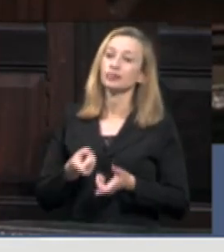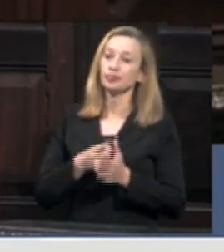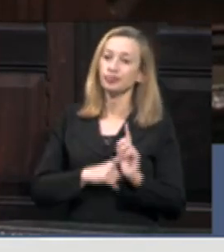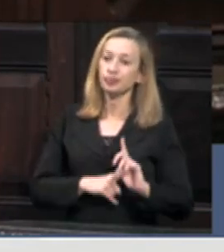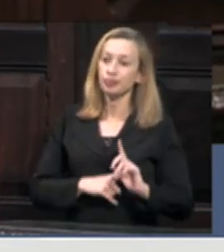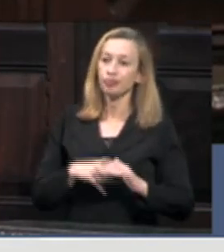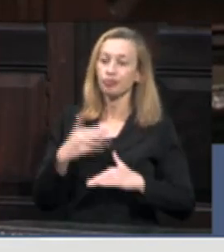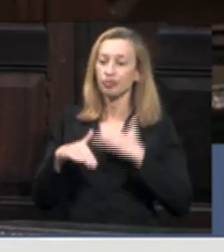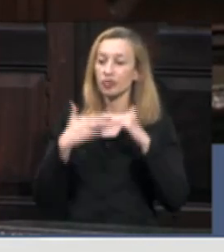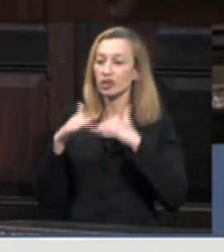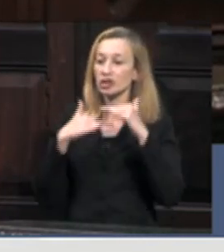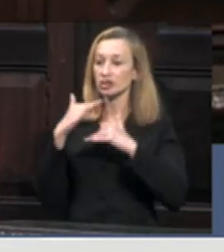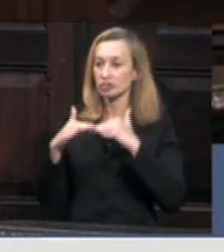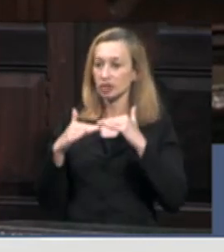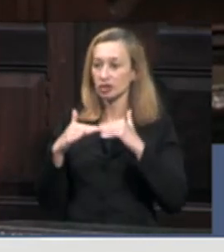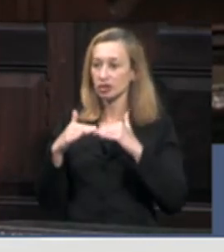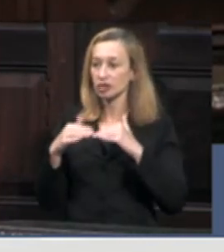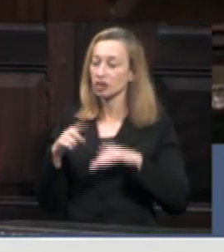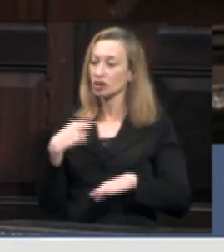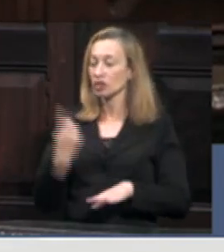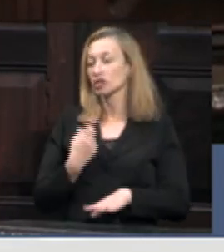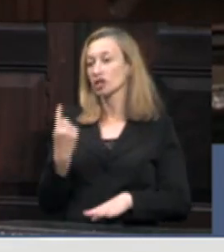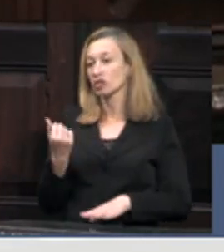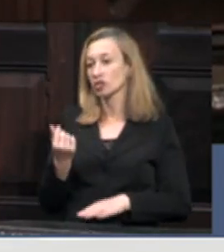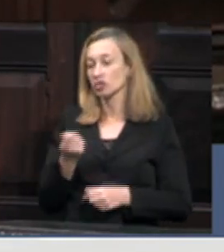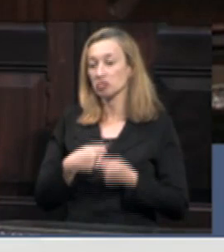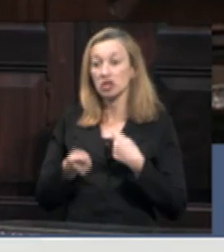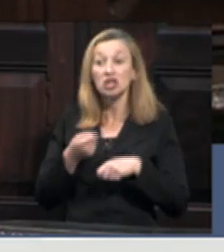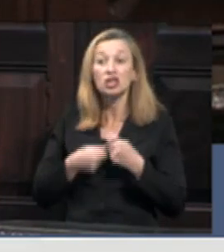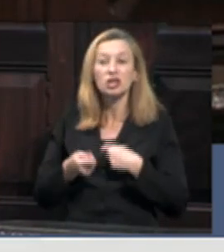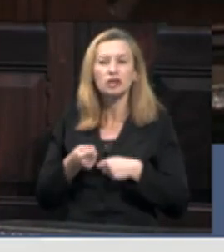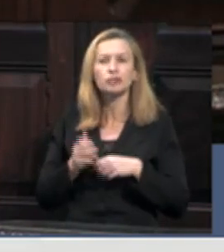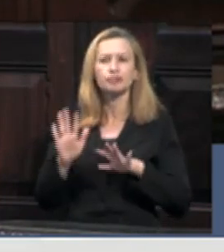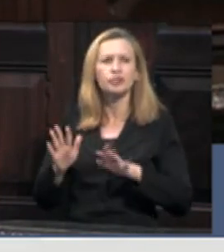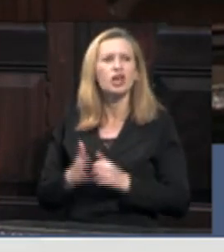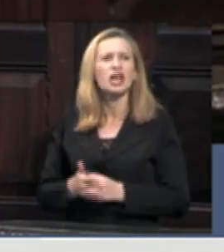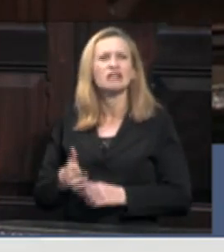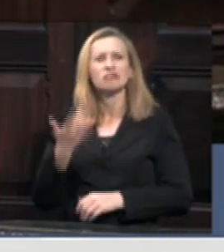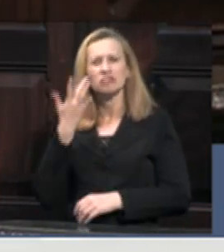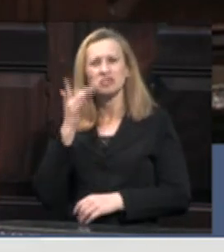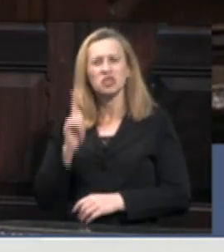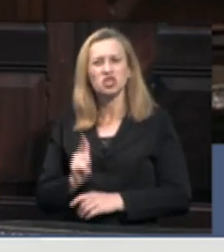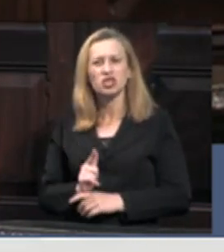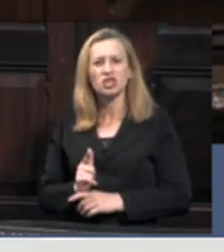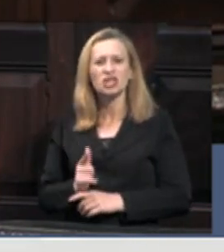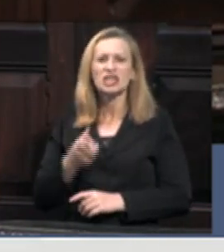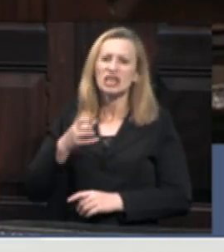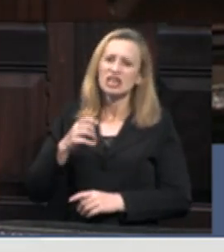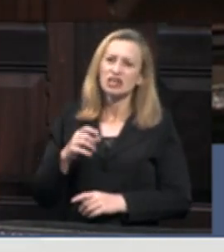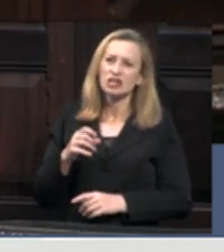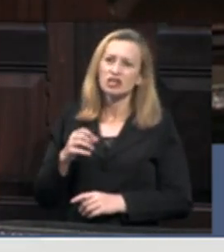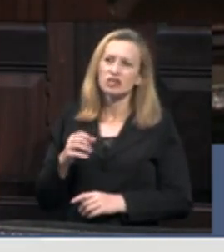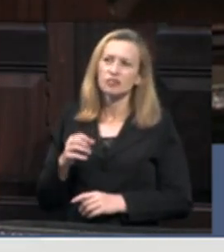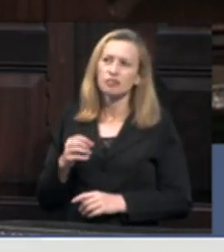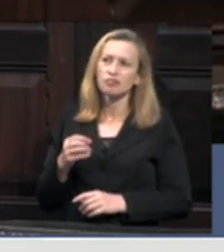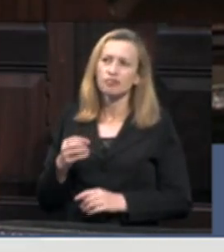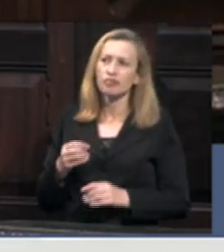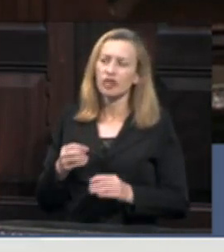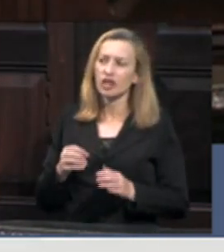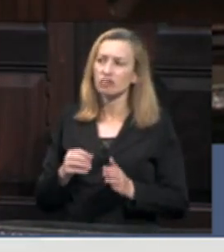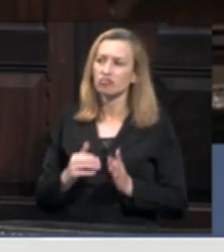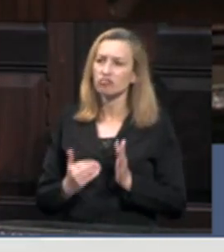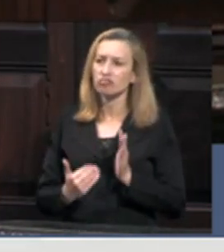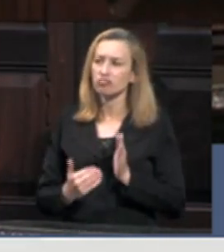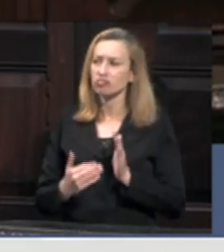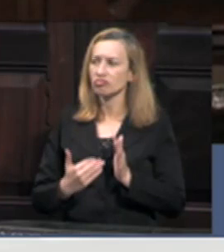nossa economia. Será que a nossa economia vai crescer a 3% ao